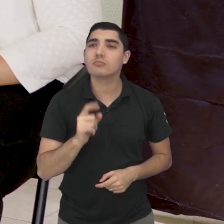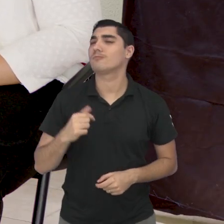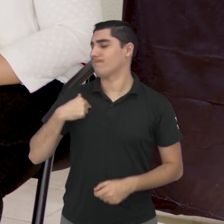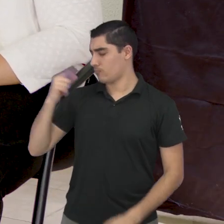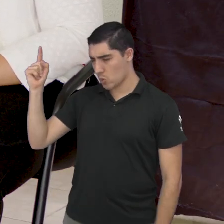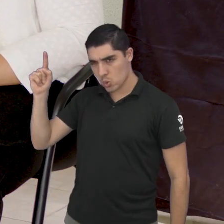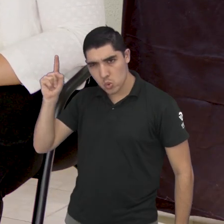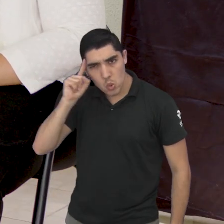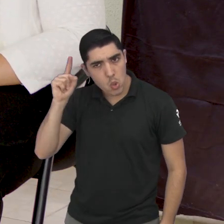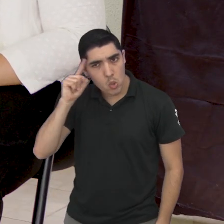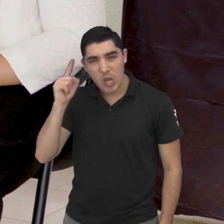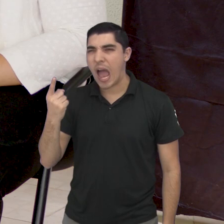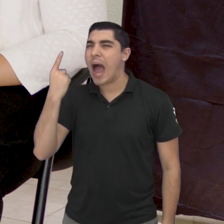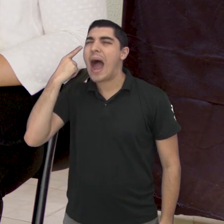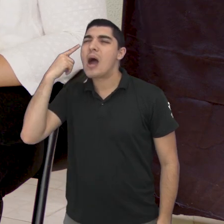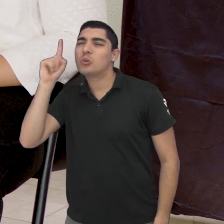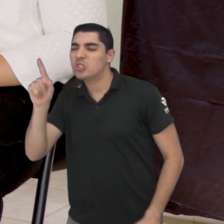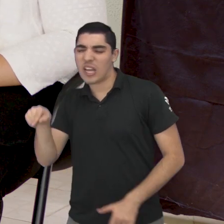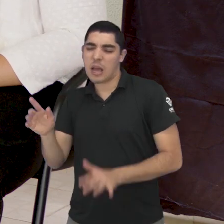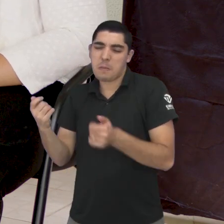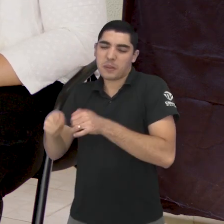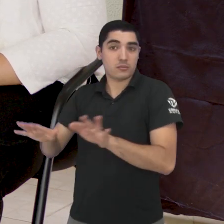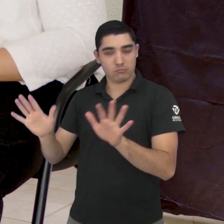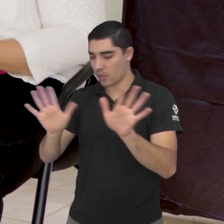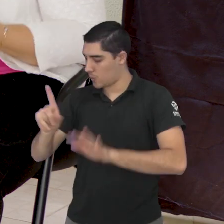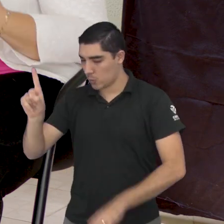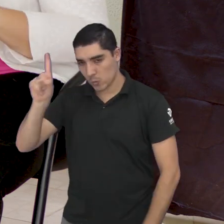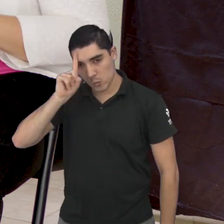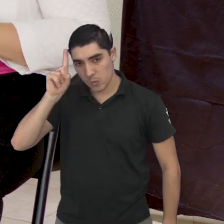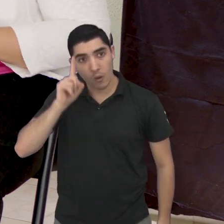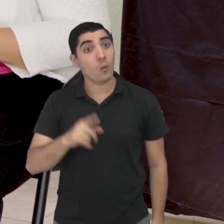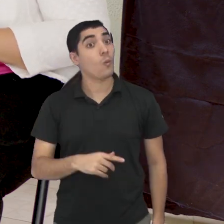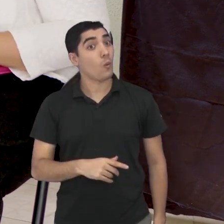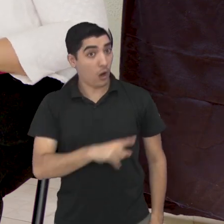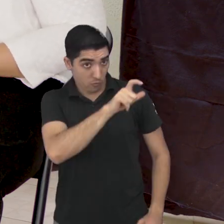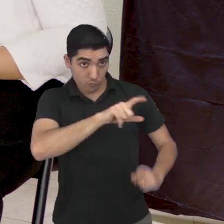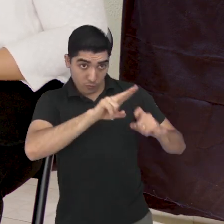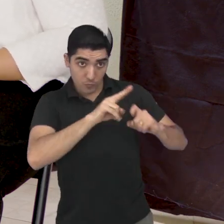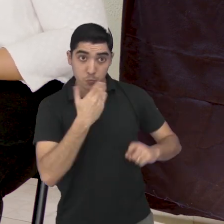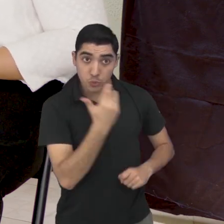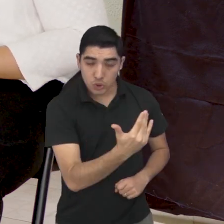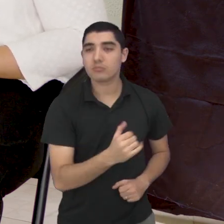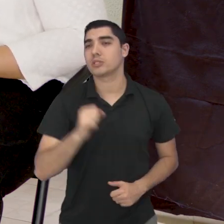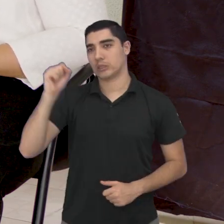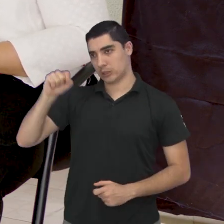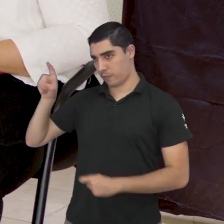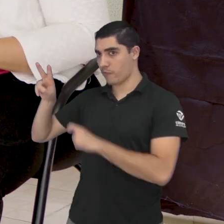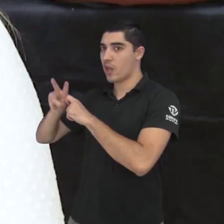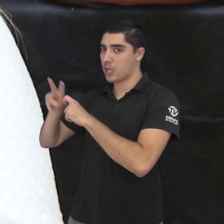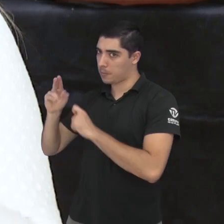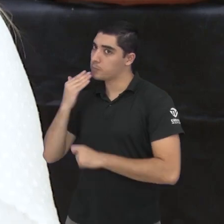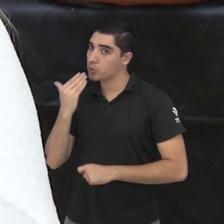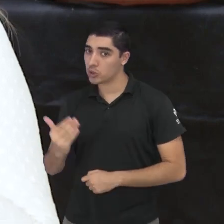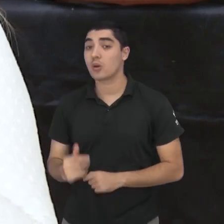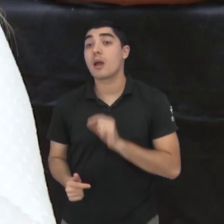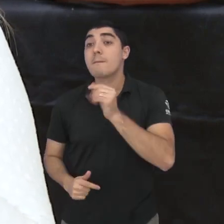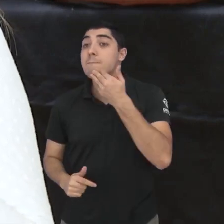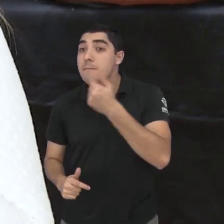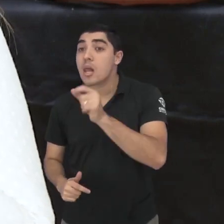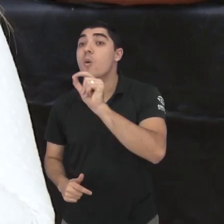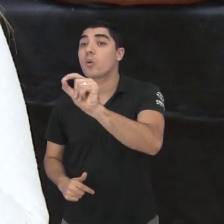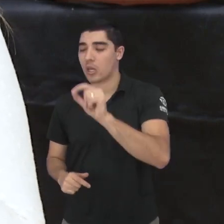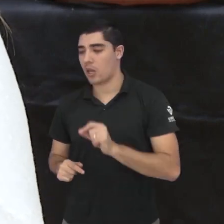dia, não fica um dia sem escovar. Olha só, por recomendação de veterinário. Isso, por recomendação do veterinário. Ele fala assim, é melhor que